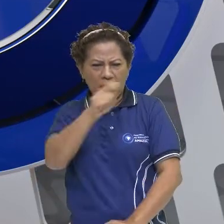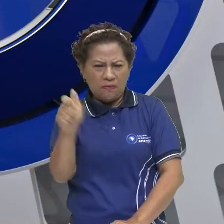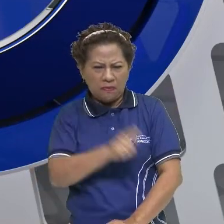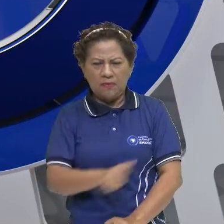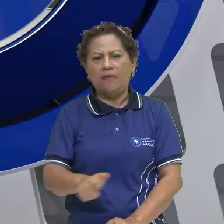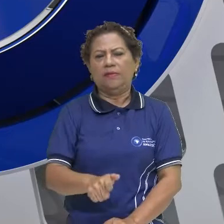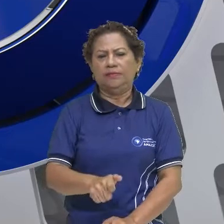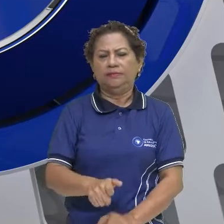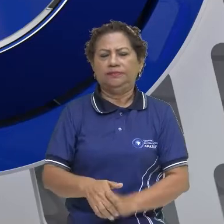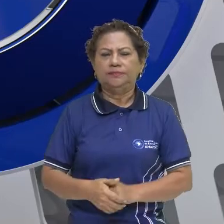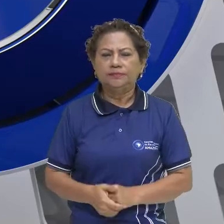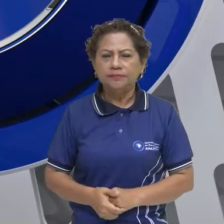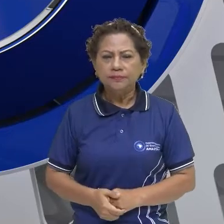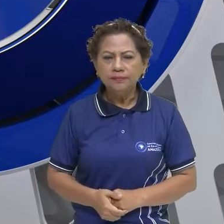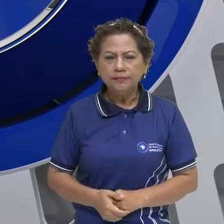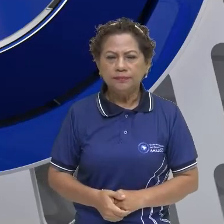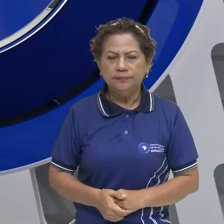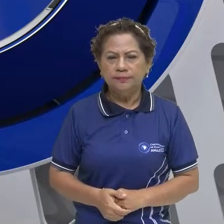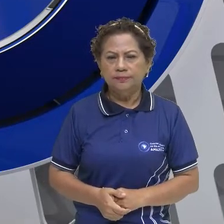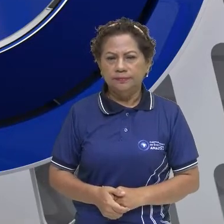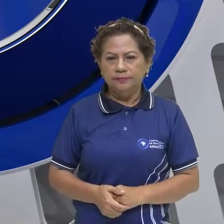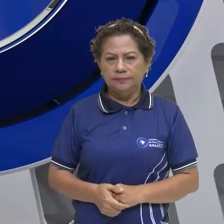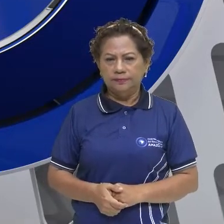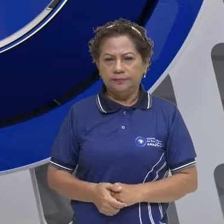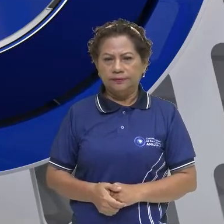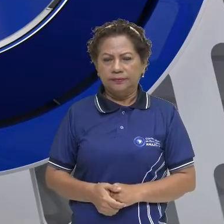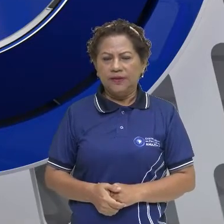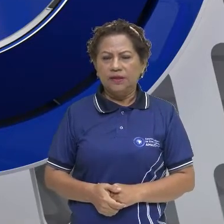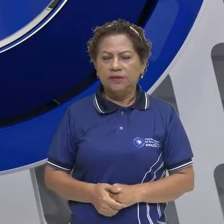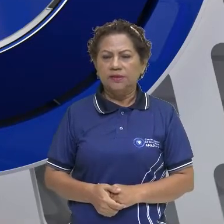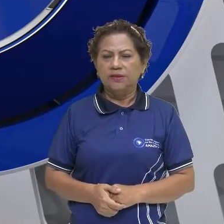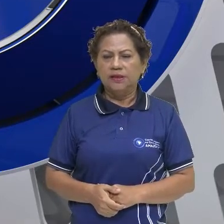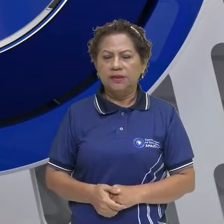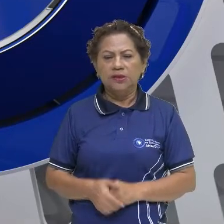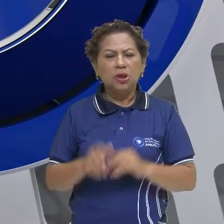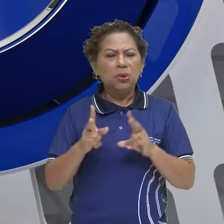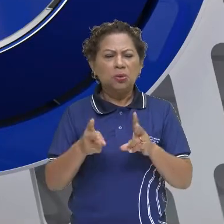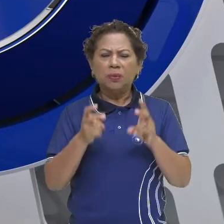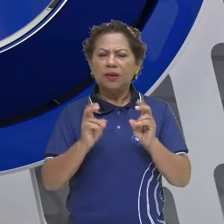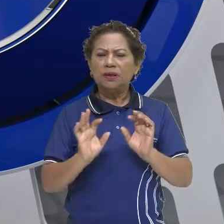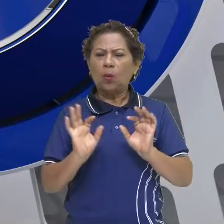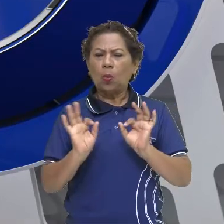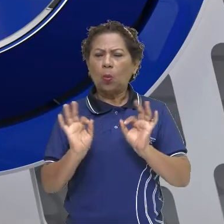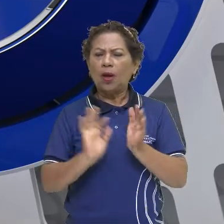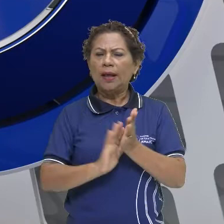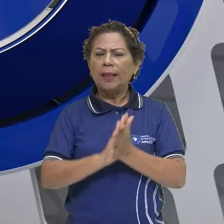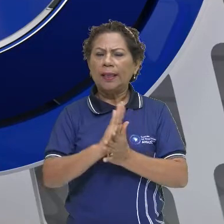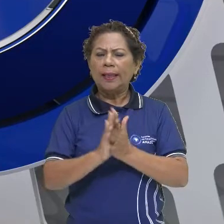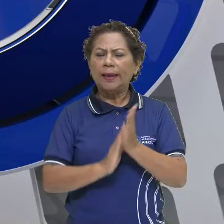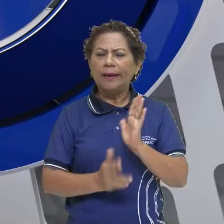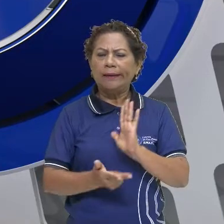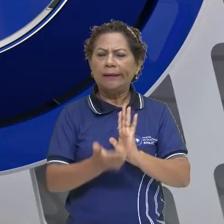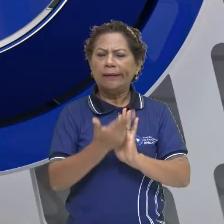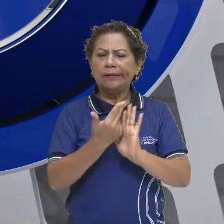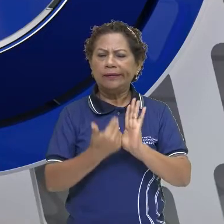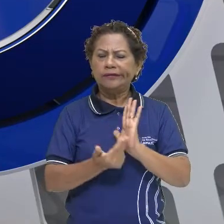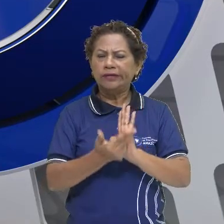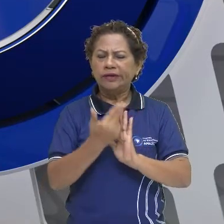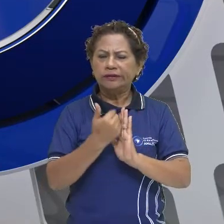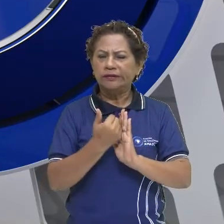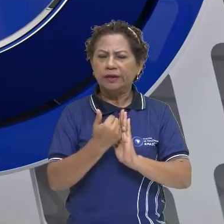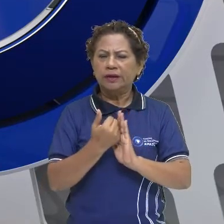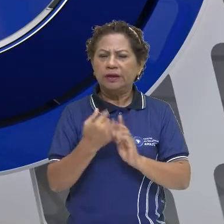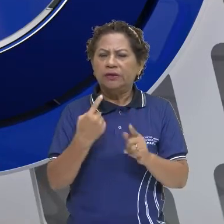mensagens. A gente não vê, quando vê um desenho, uma obra de arte completa, não é pichação, gente. A pichação,